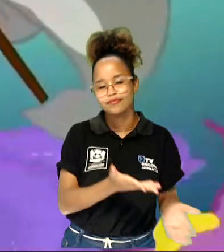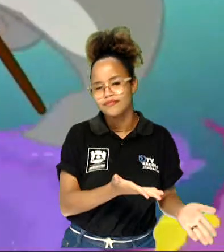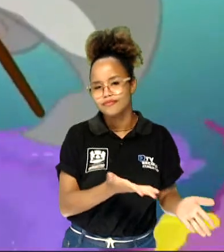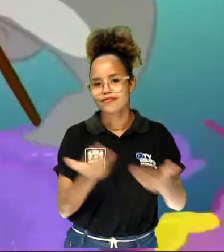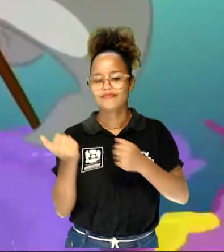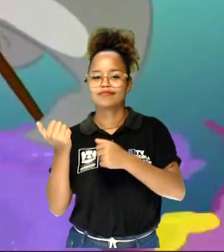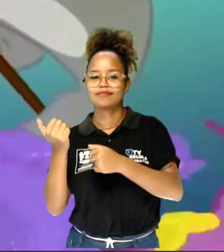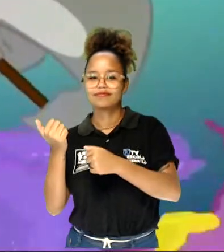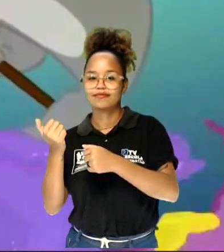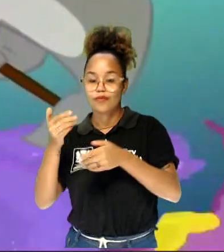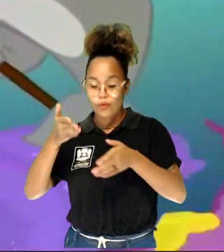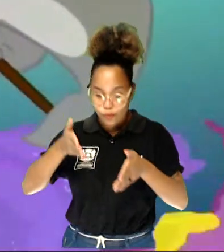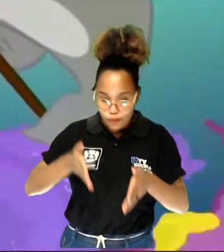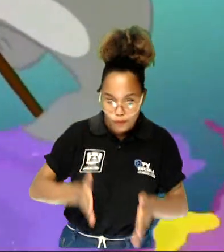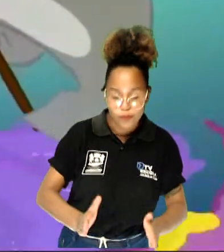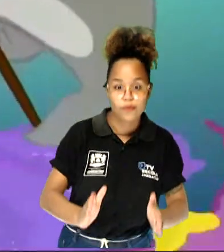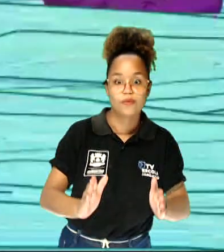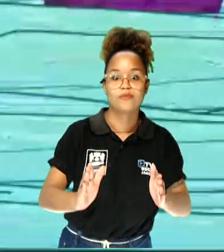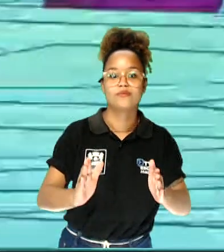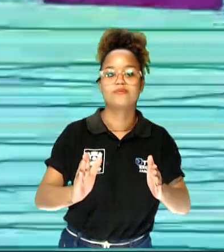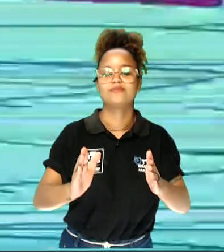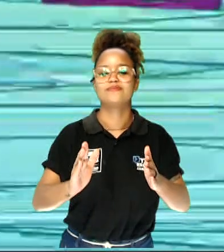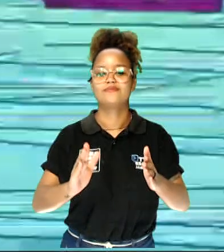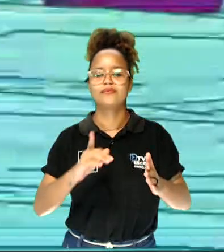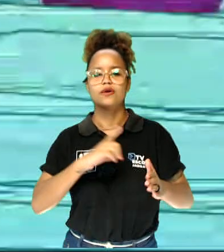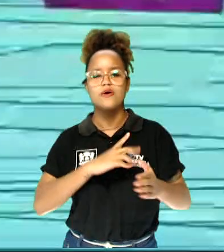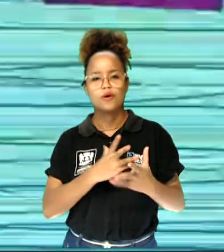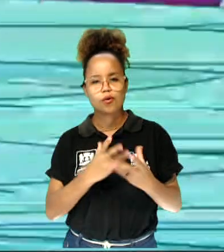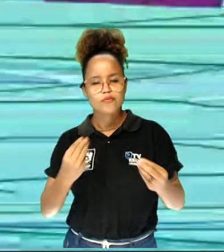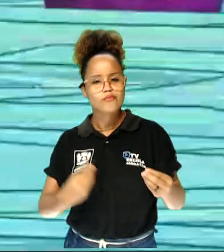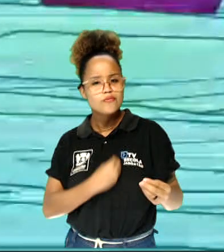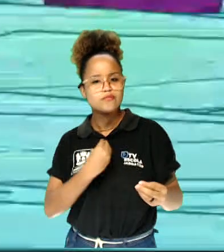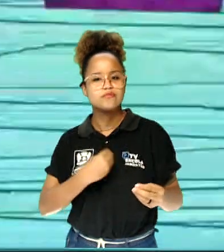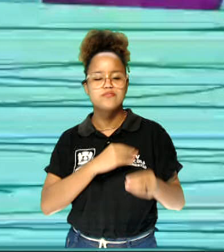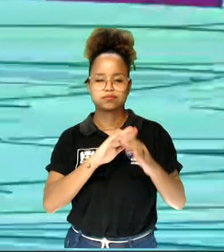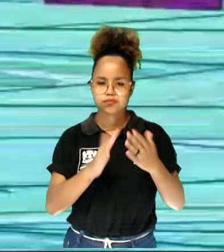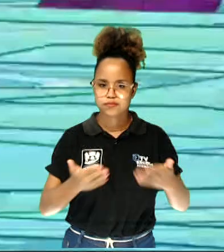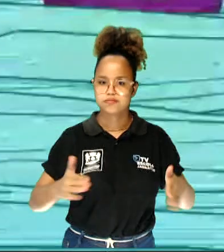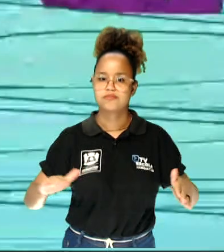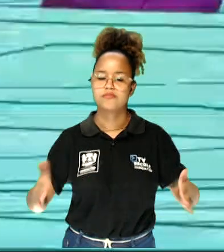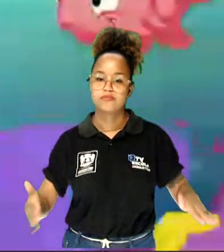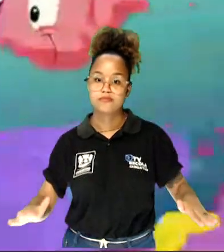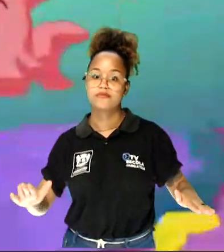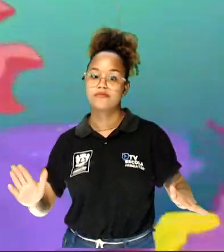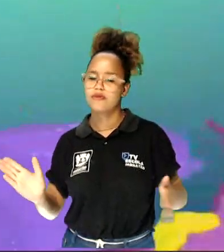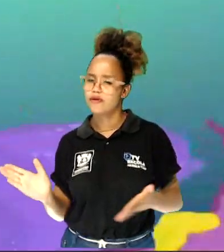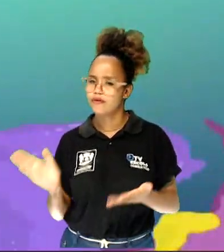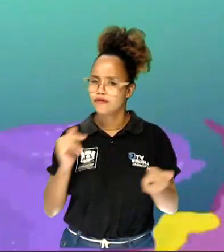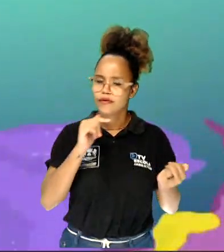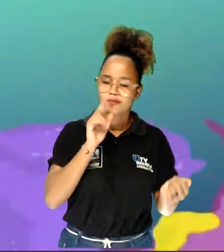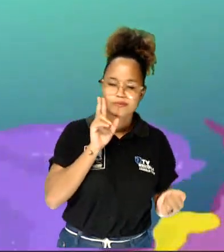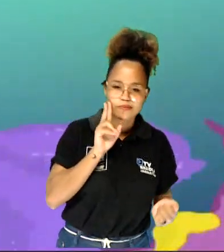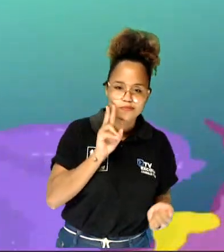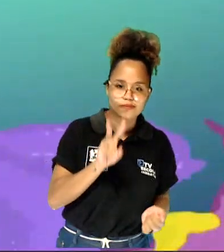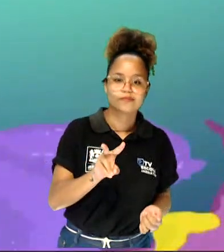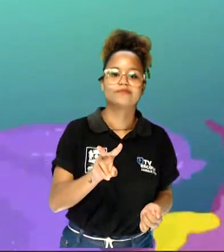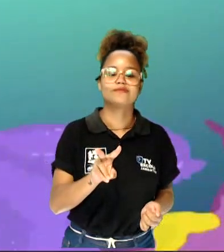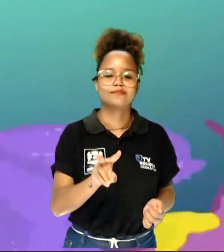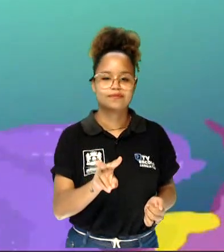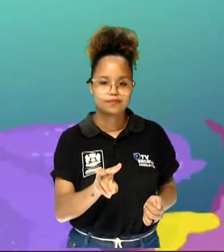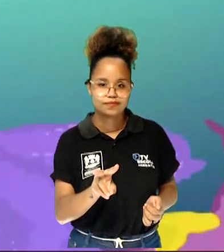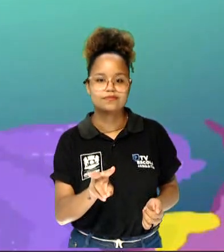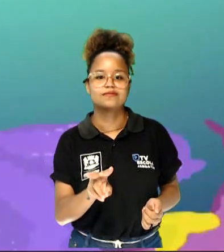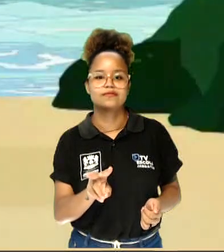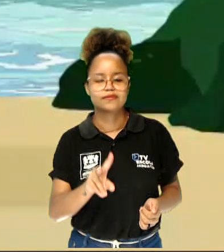Vamos mergulhar. Tem muita vida no fundo do mar. Vamos